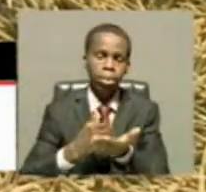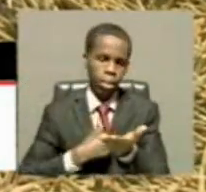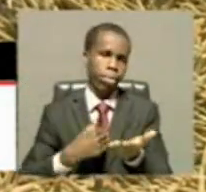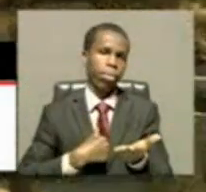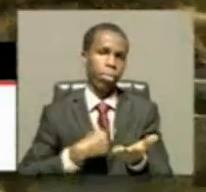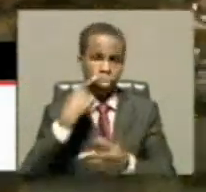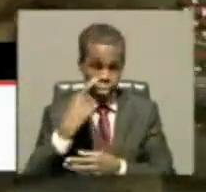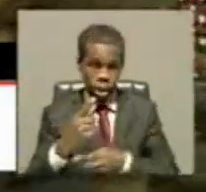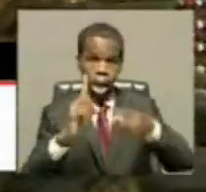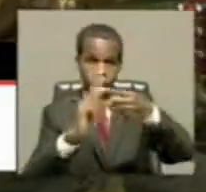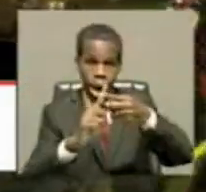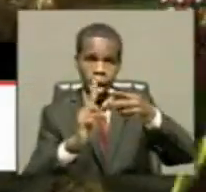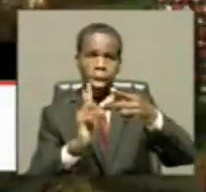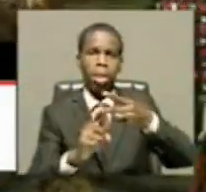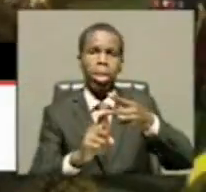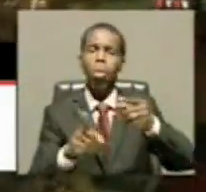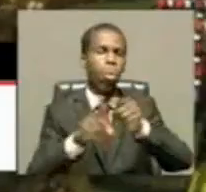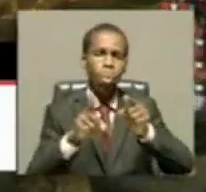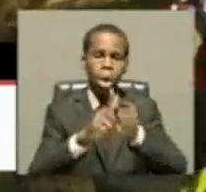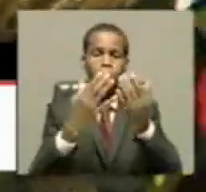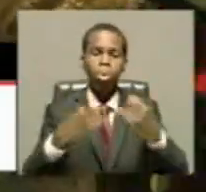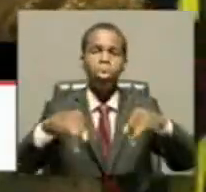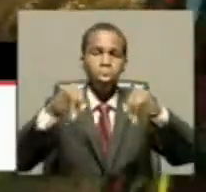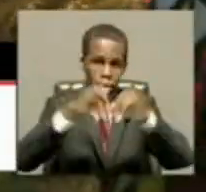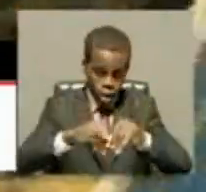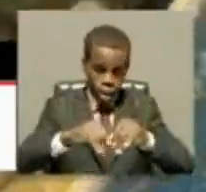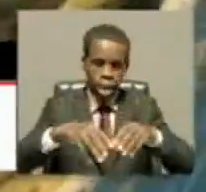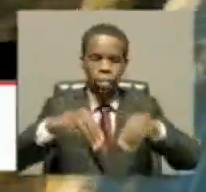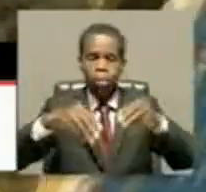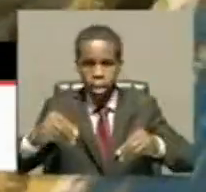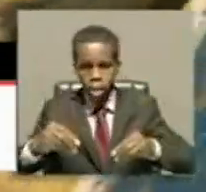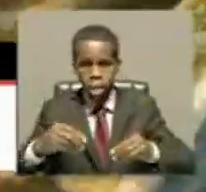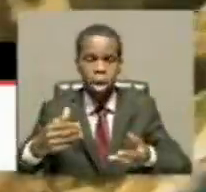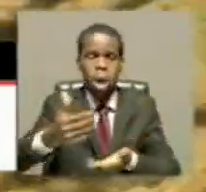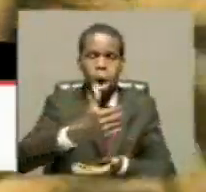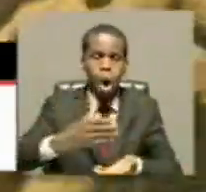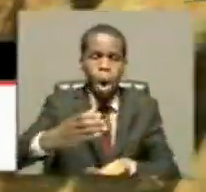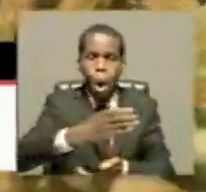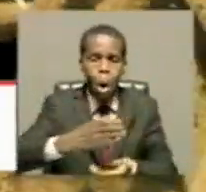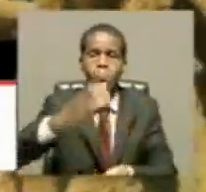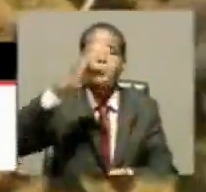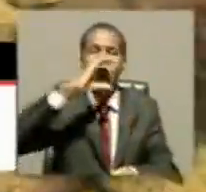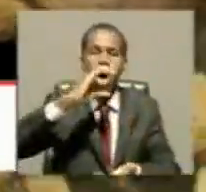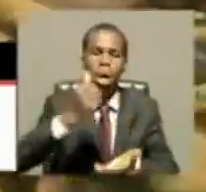região. Quer o maçango e a maçambala servem para a produção da farinha e bebidas tradicionais fermentadas.